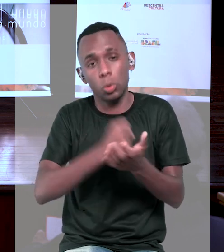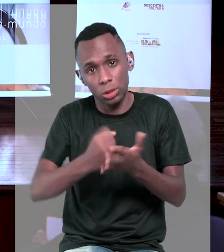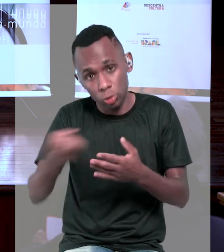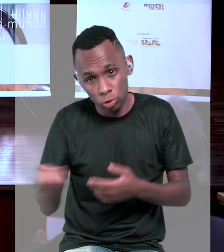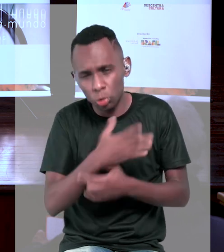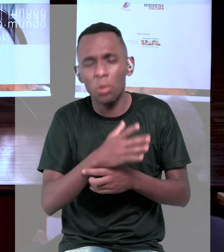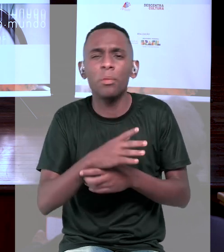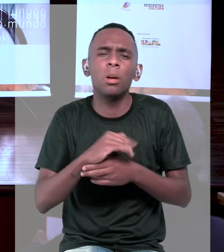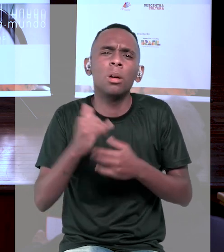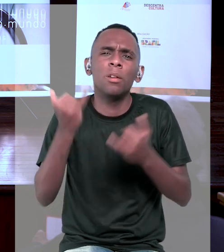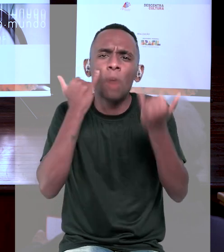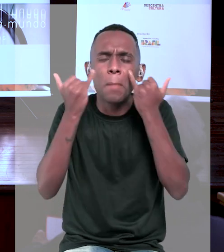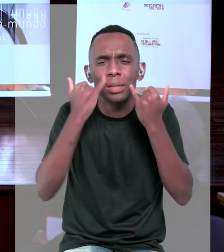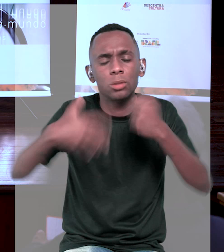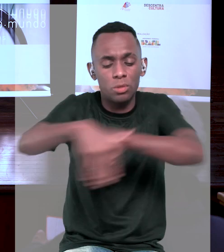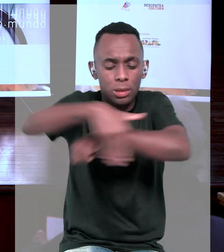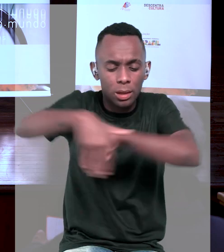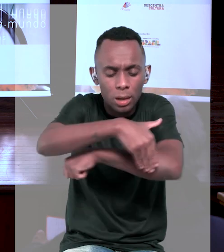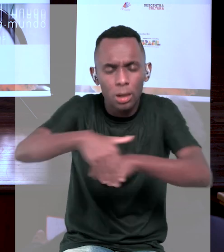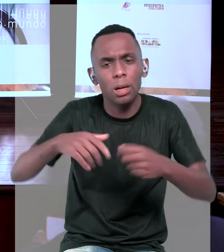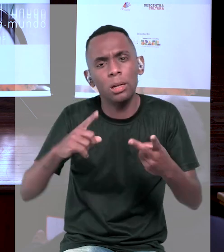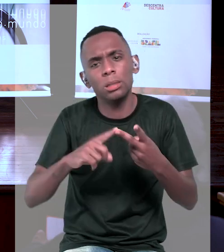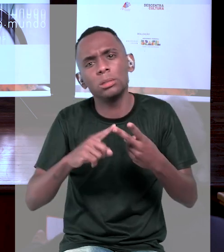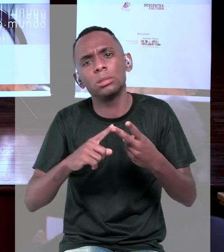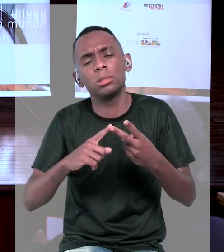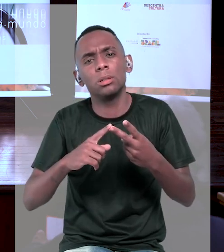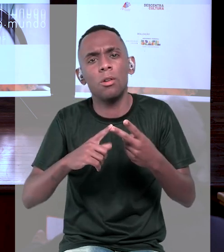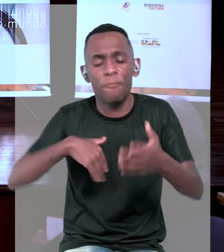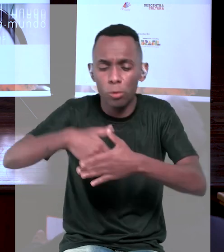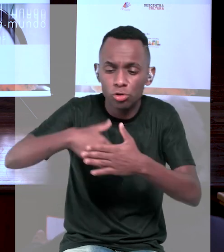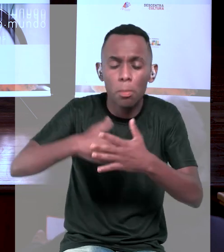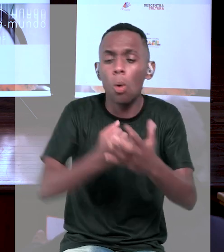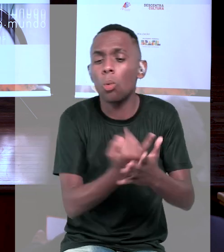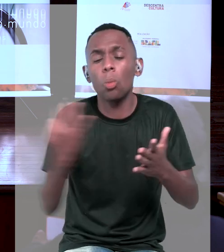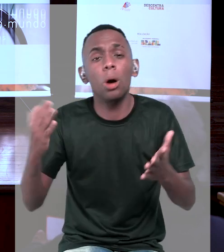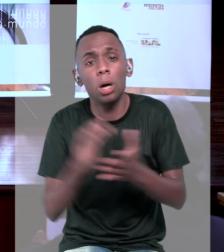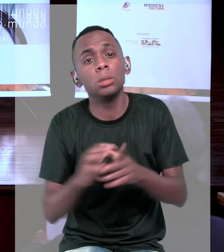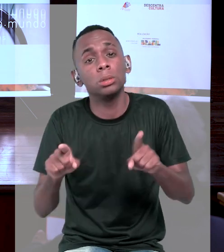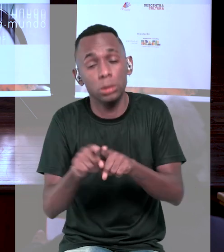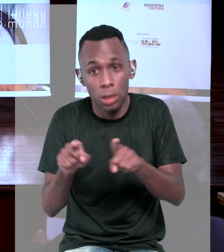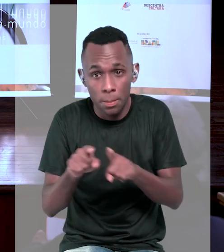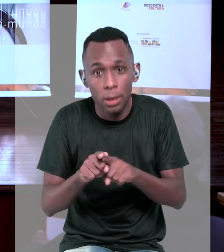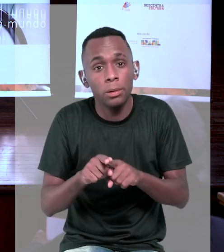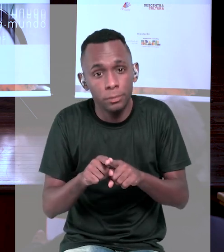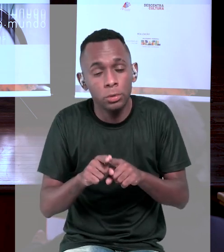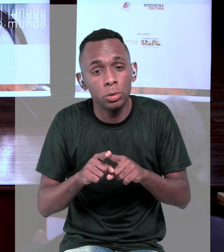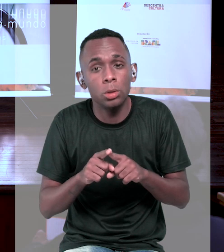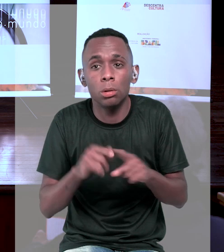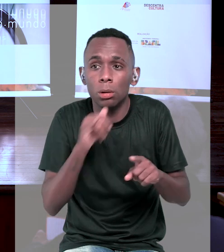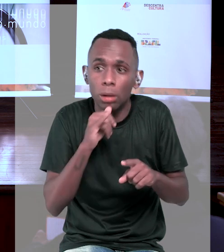notícia sobre o resultado do jogo de futebol, uma notícia sobre o pronunciamento, tudo isso, pronunciamento de uma